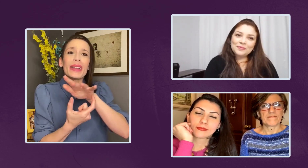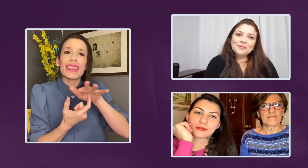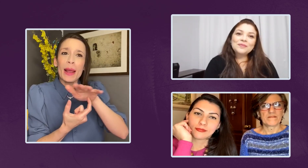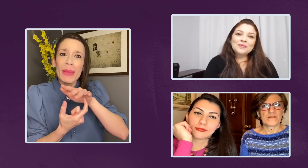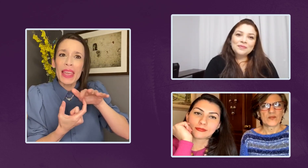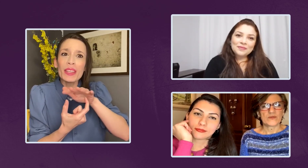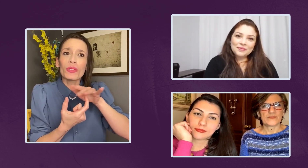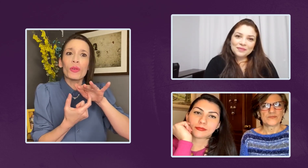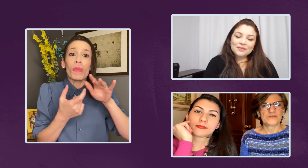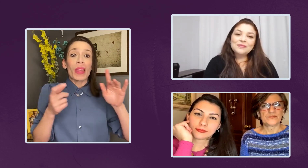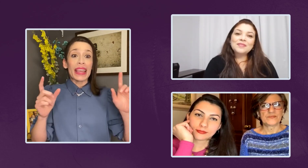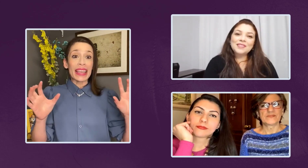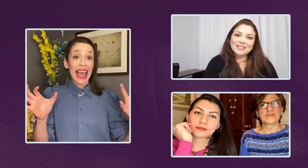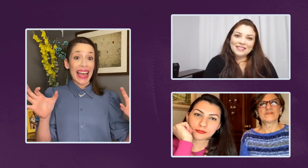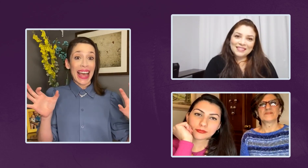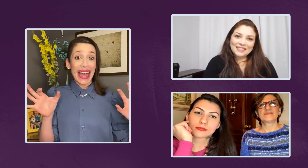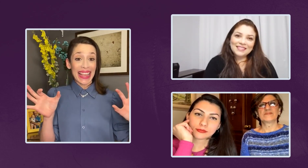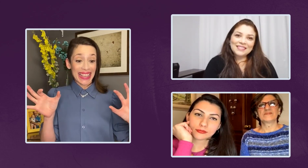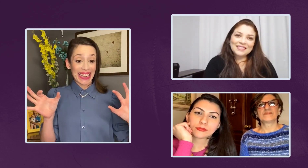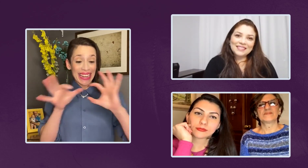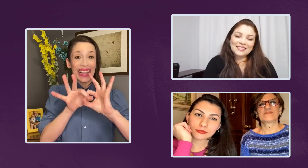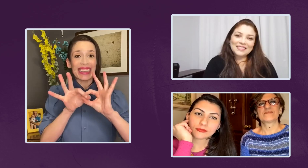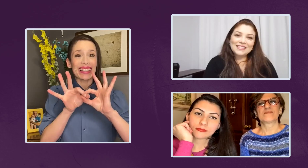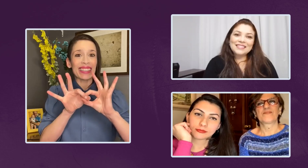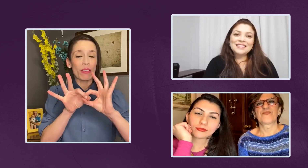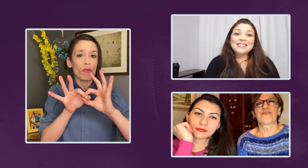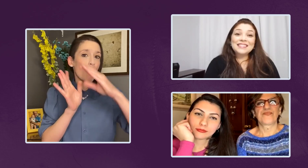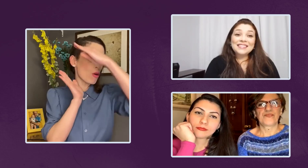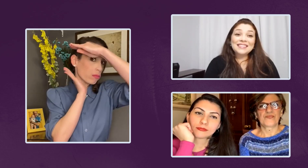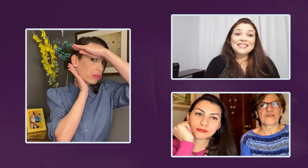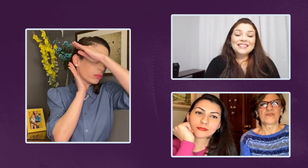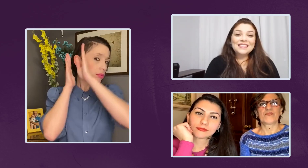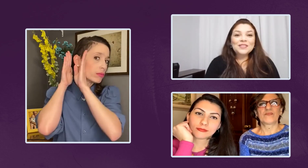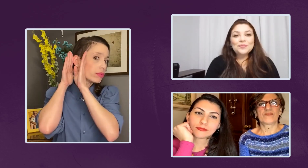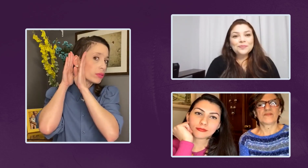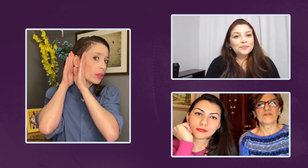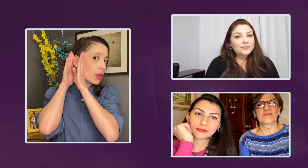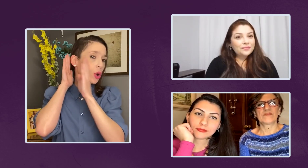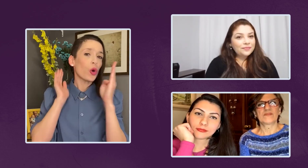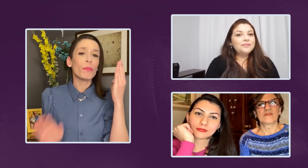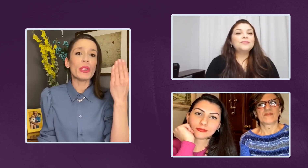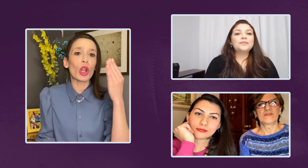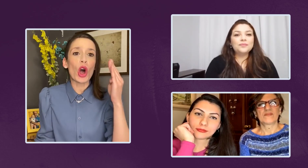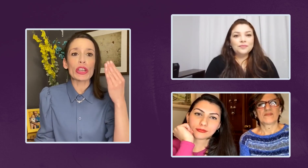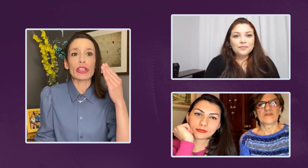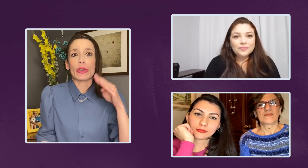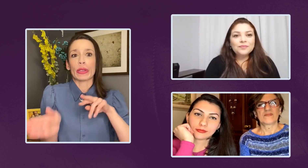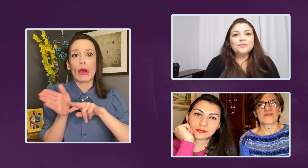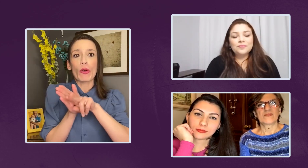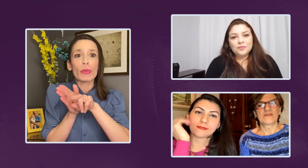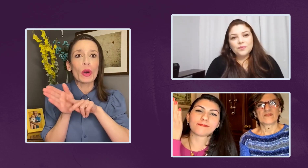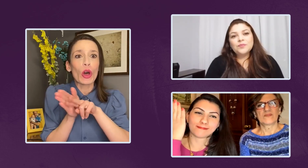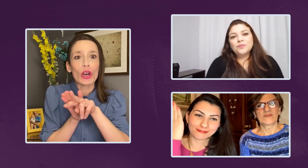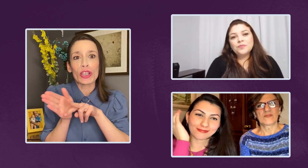sobre letramento e a ligação com o biológico,